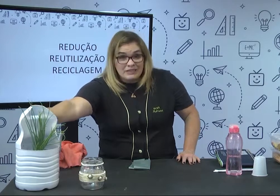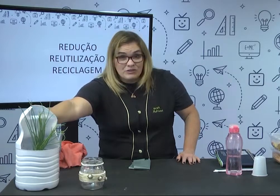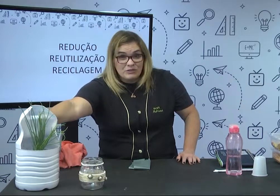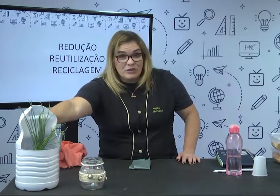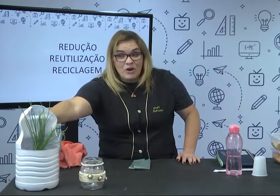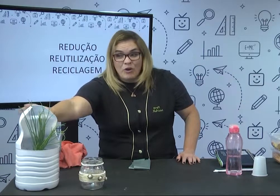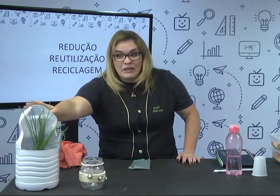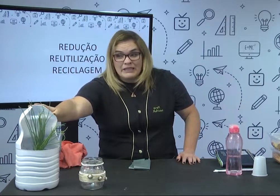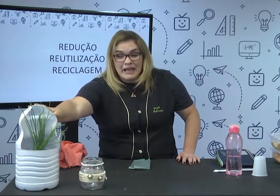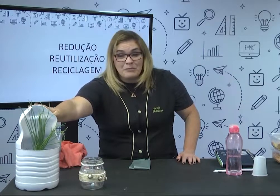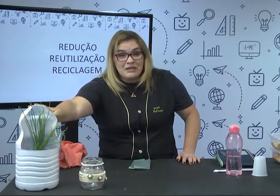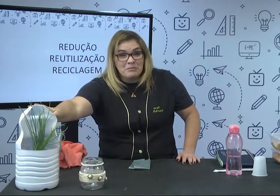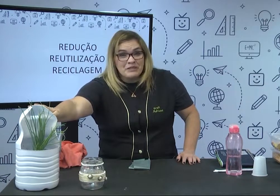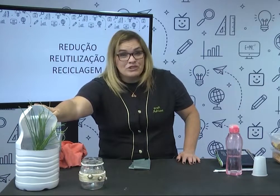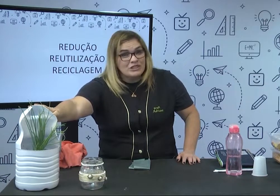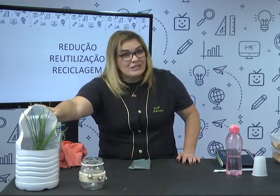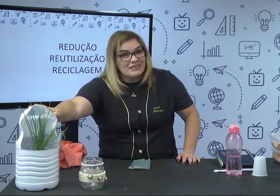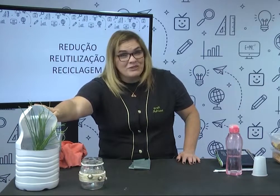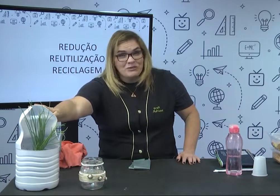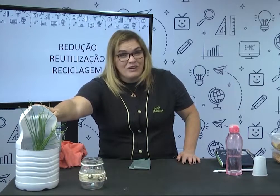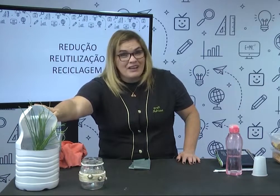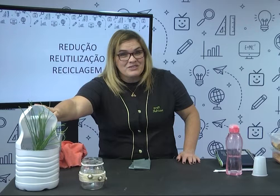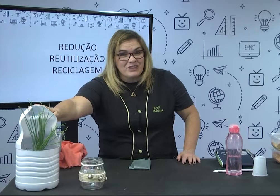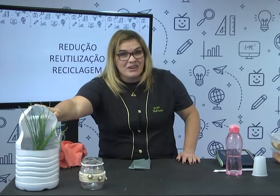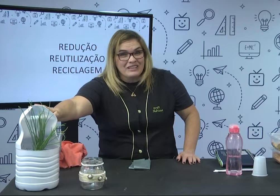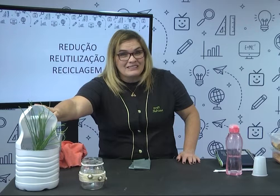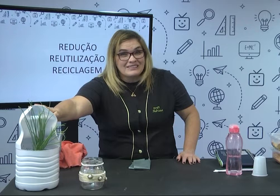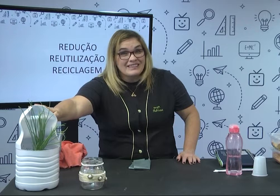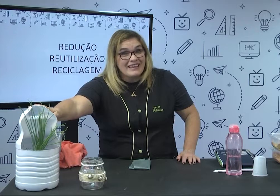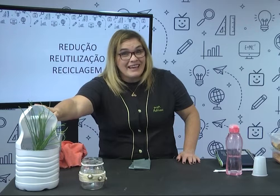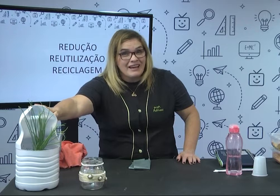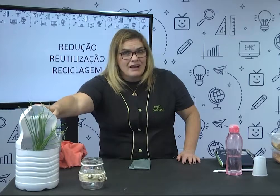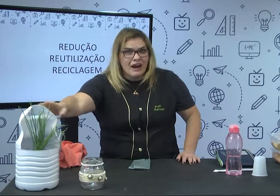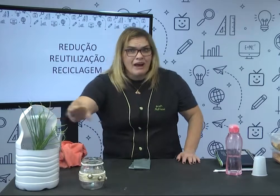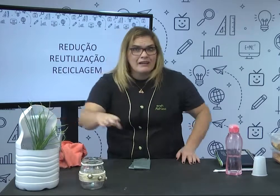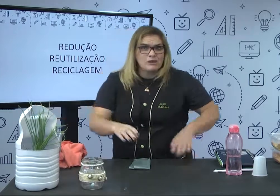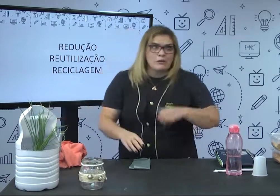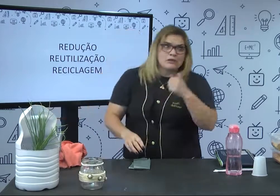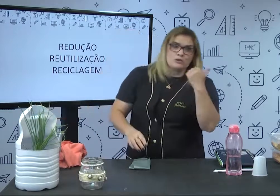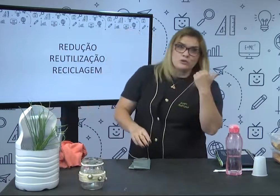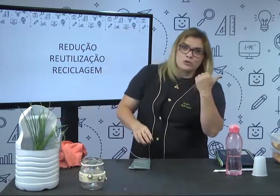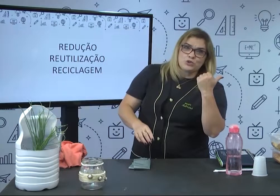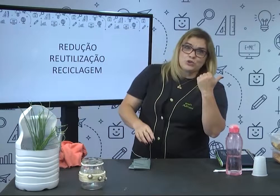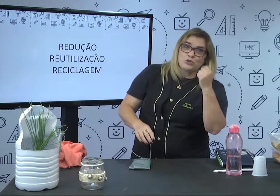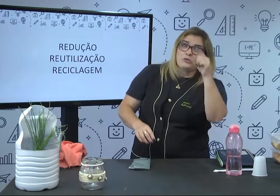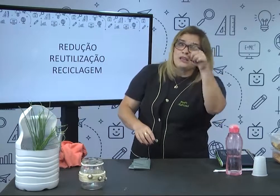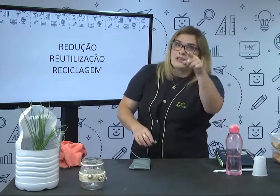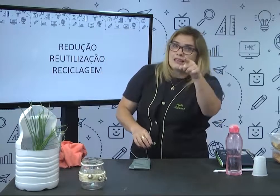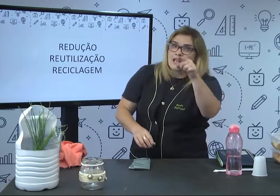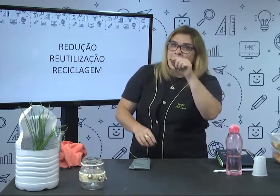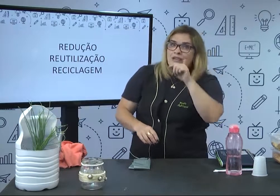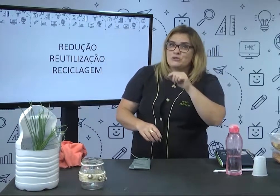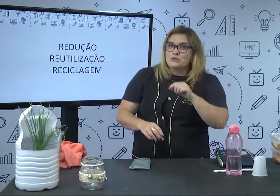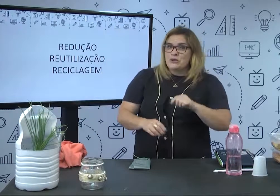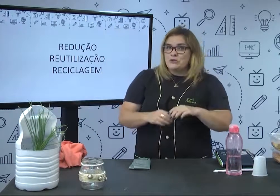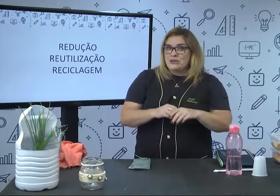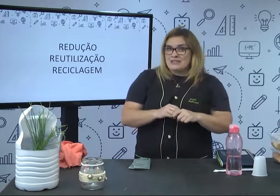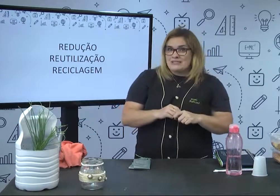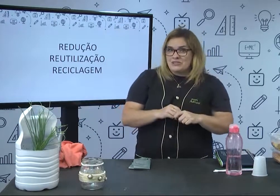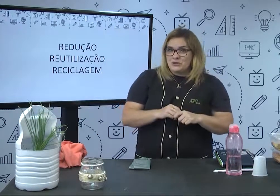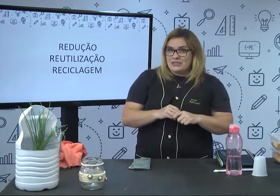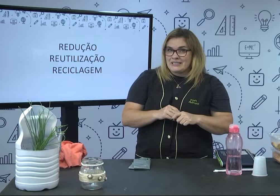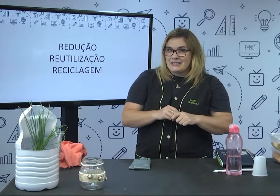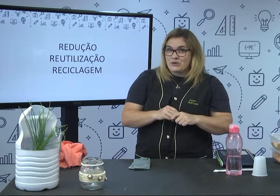Com isso, olhem lá, minha plantinha está em um vaso agora. É, ai, com adubo do churume lá do